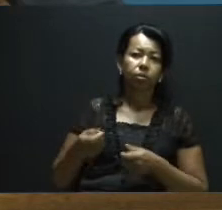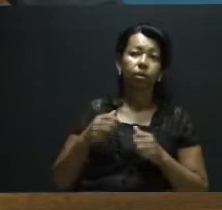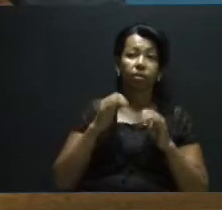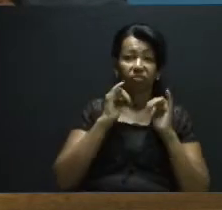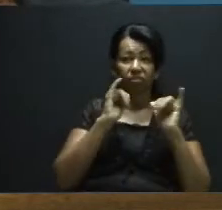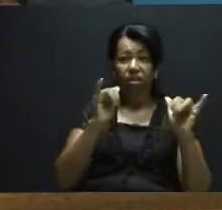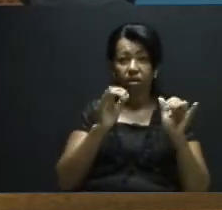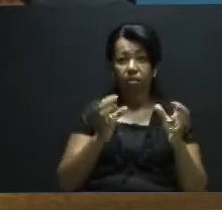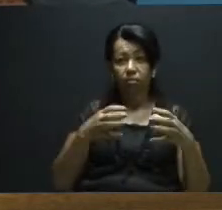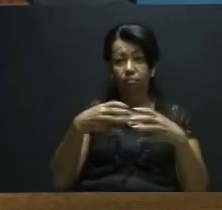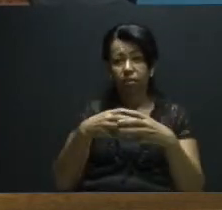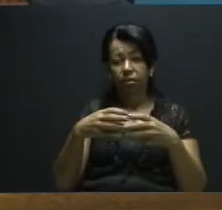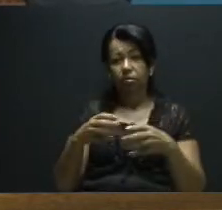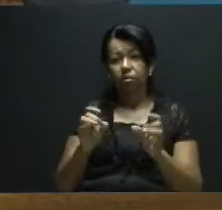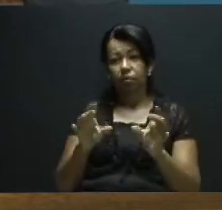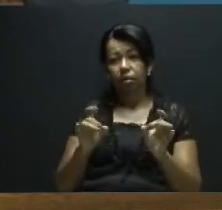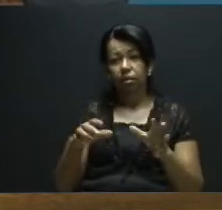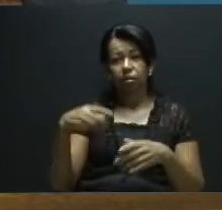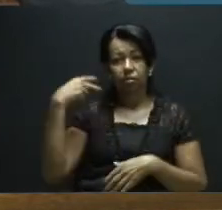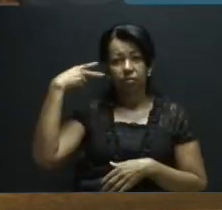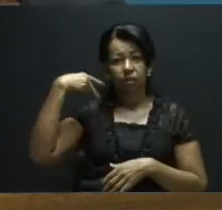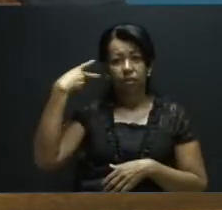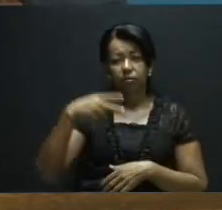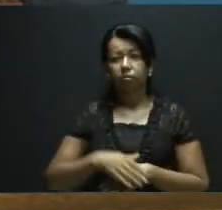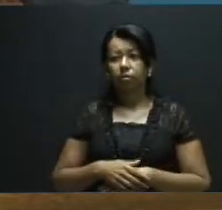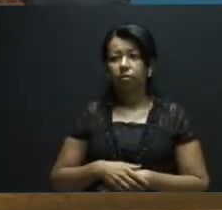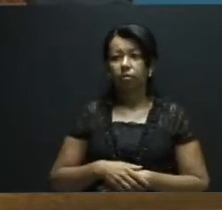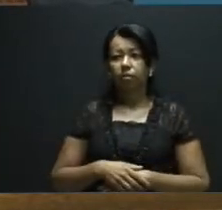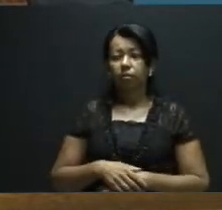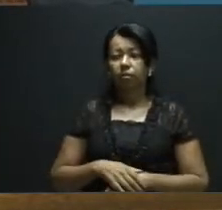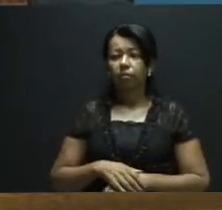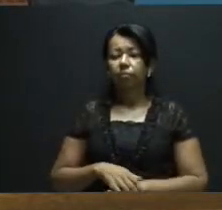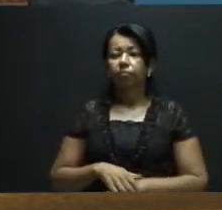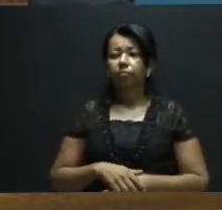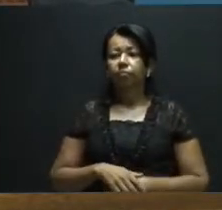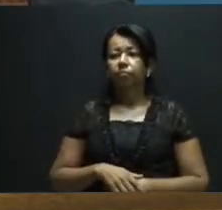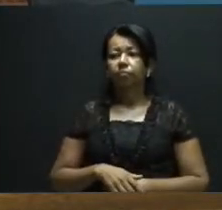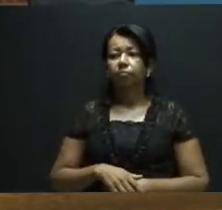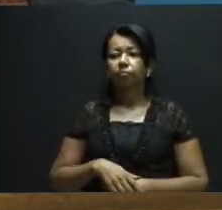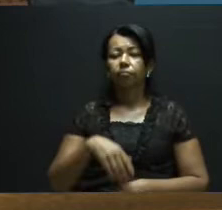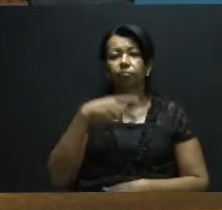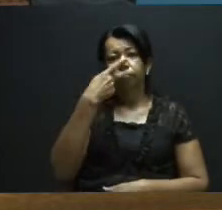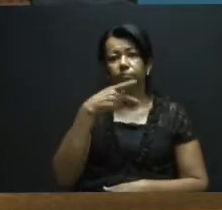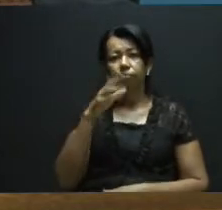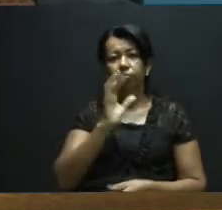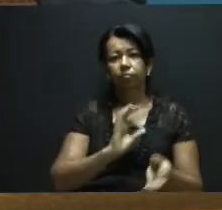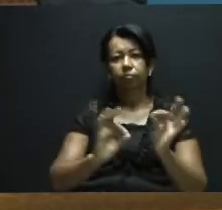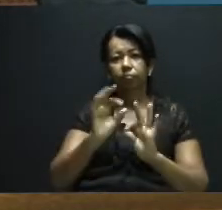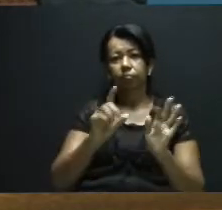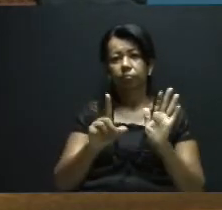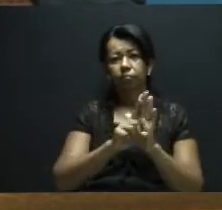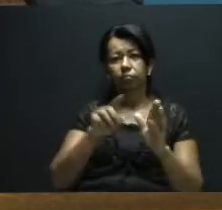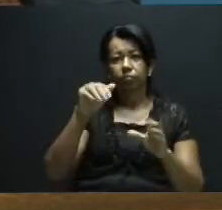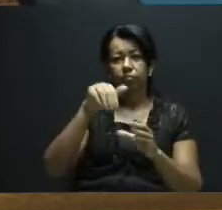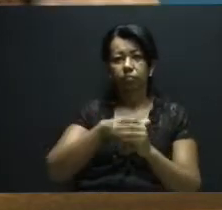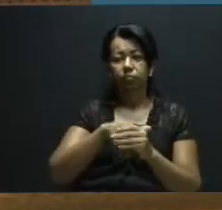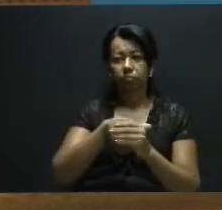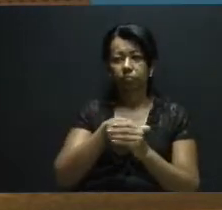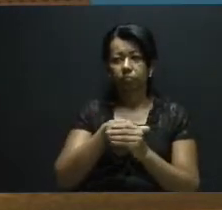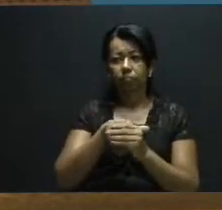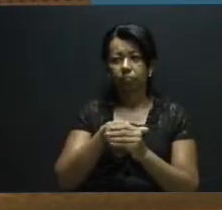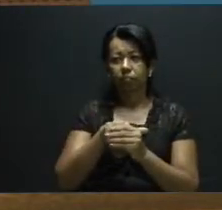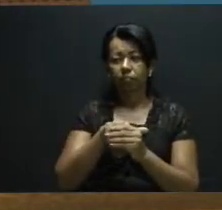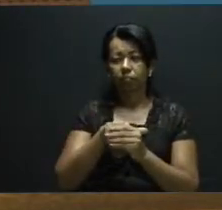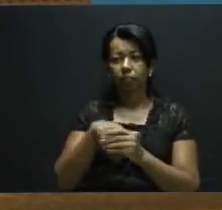especial de vereadores e falando de do projecto lei em votação aproveitando o que